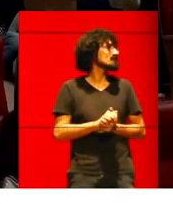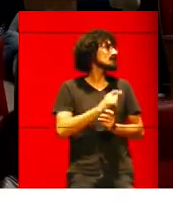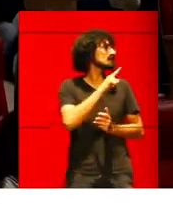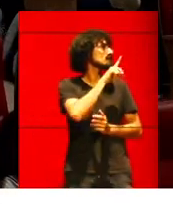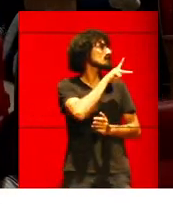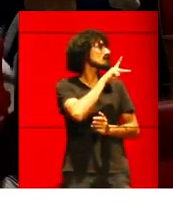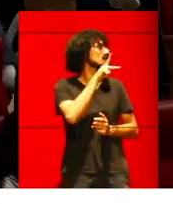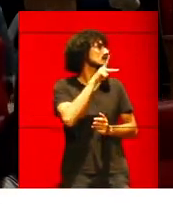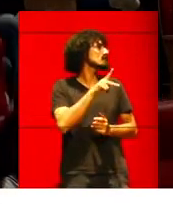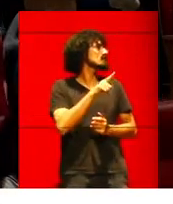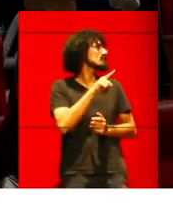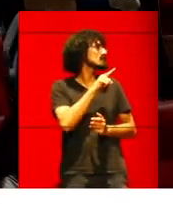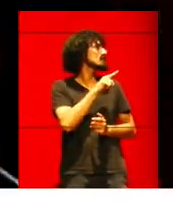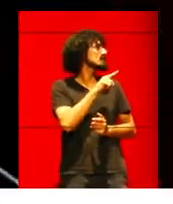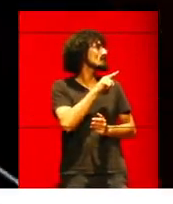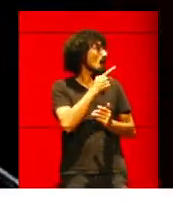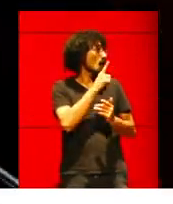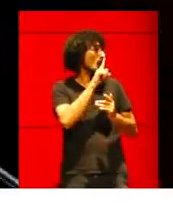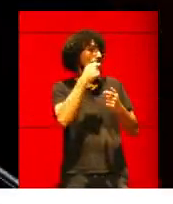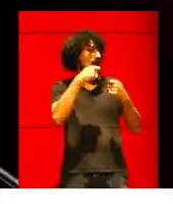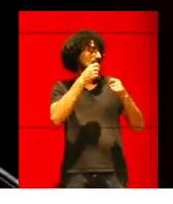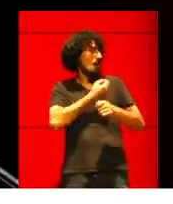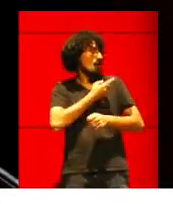Professor, vê o ponto da menina, hein?